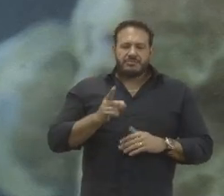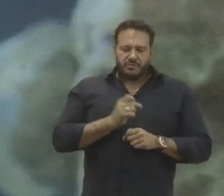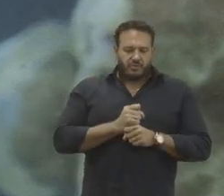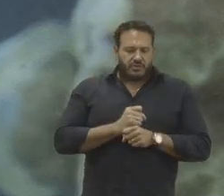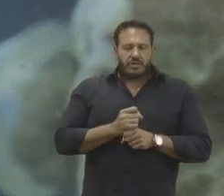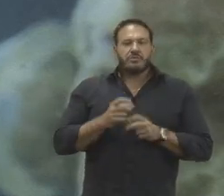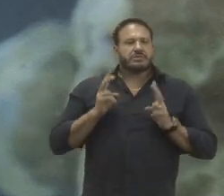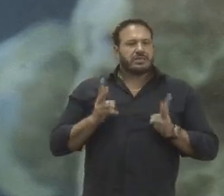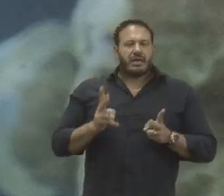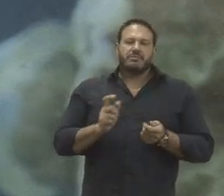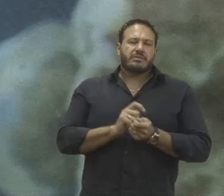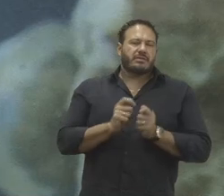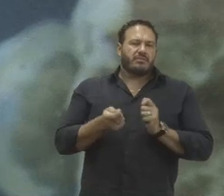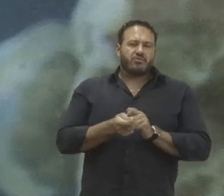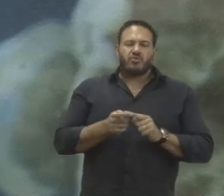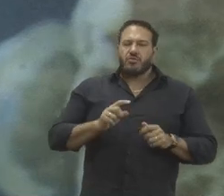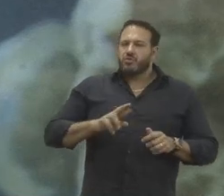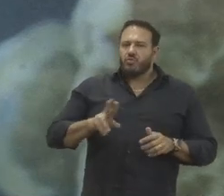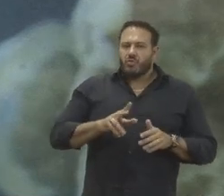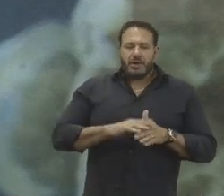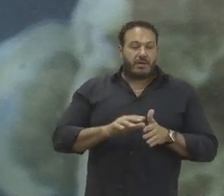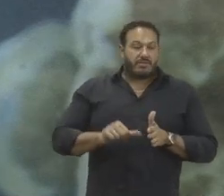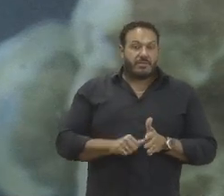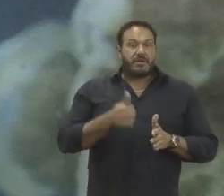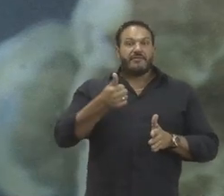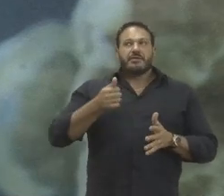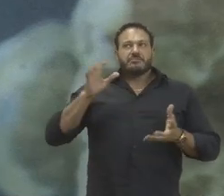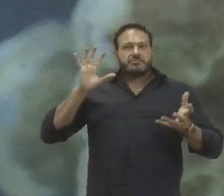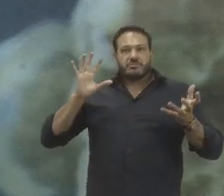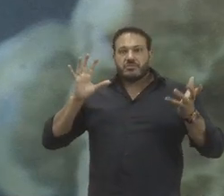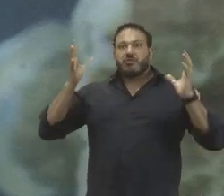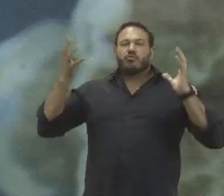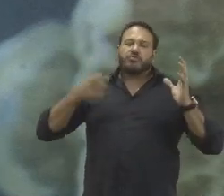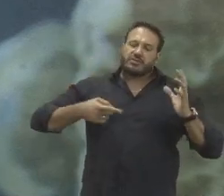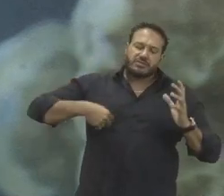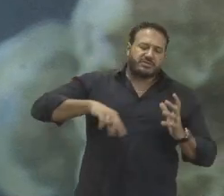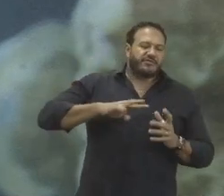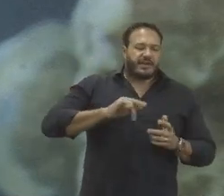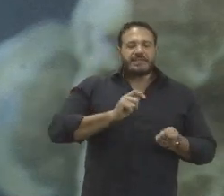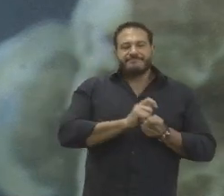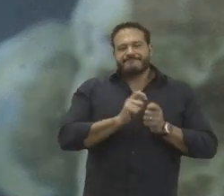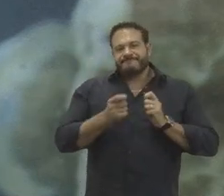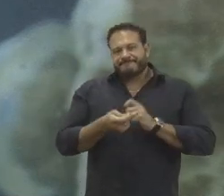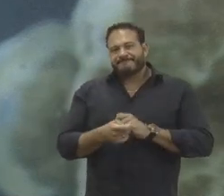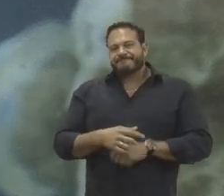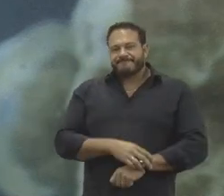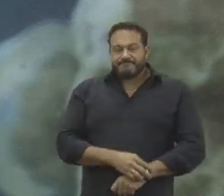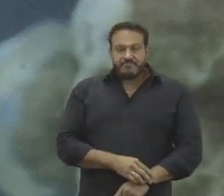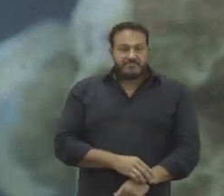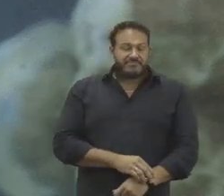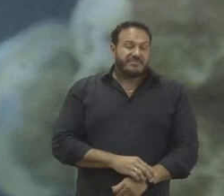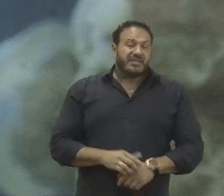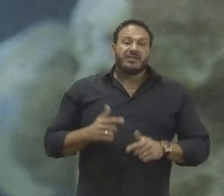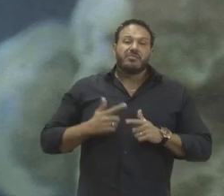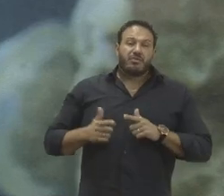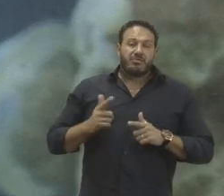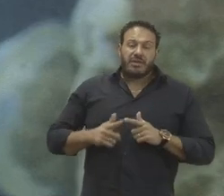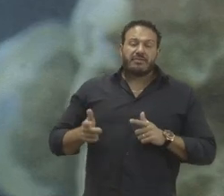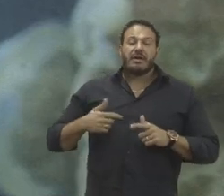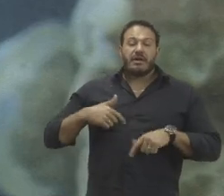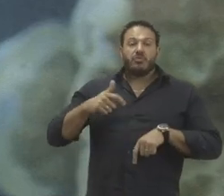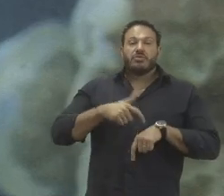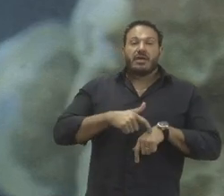adaptou não é a primeira vez que o tempo que o clima muda a gente vai se adaptando o problema é o tempo para